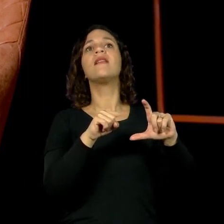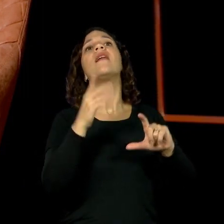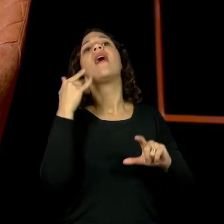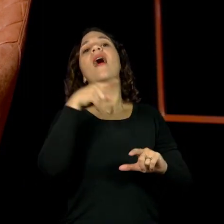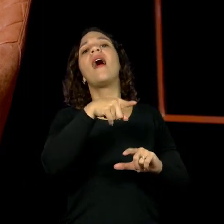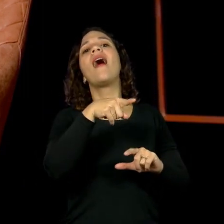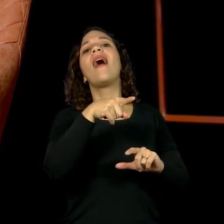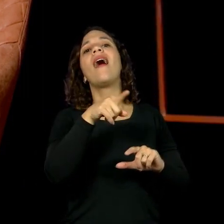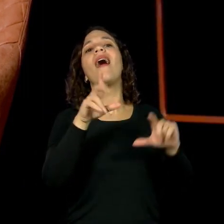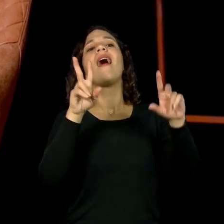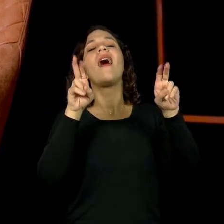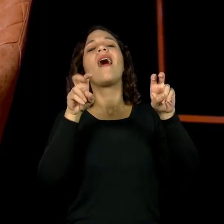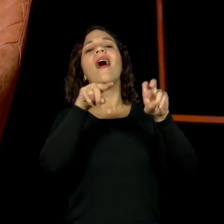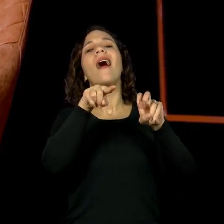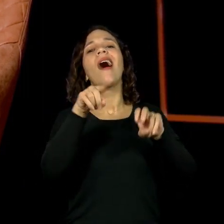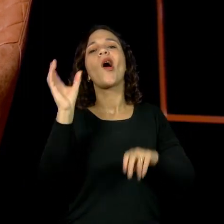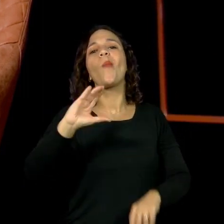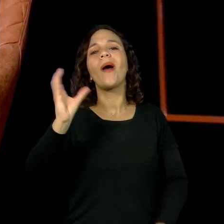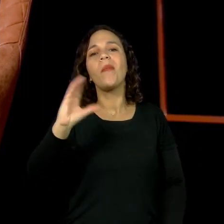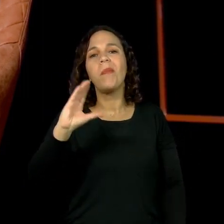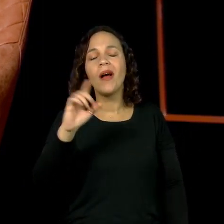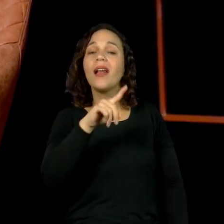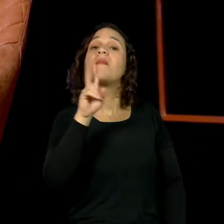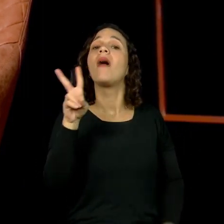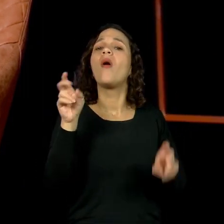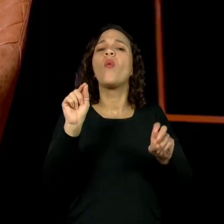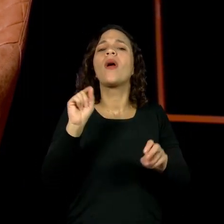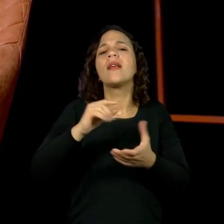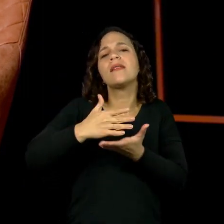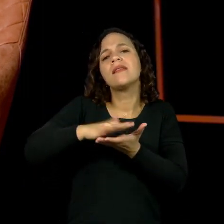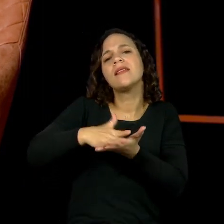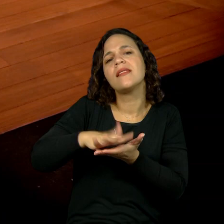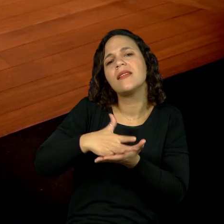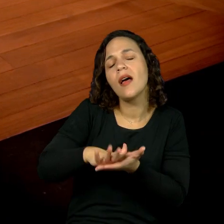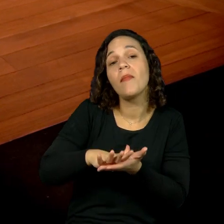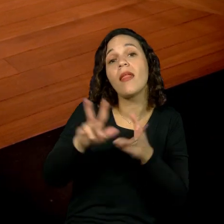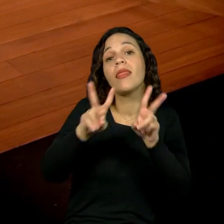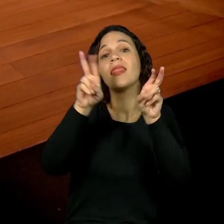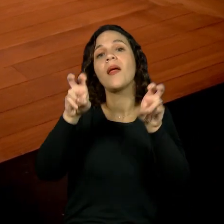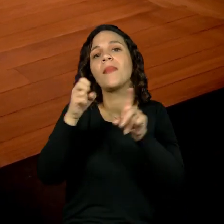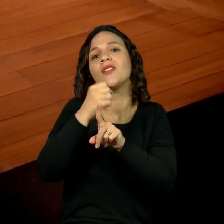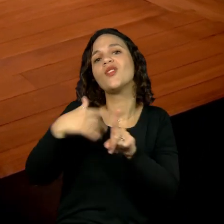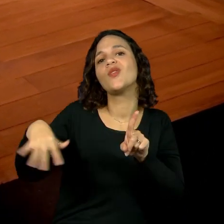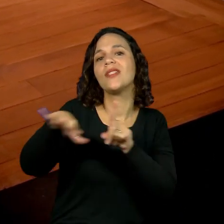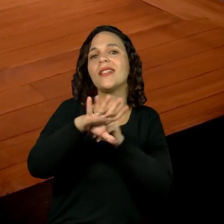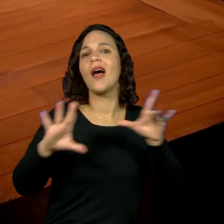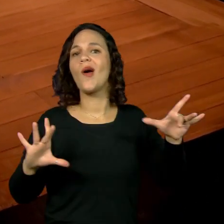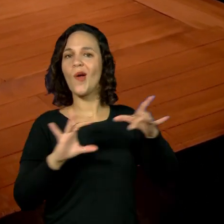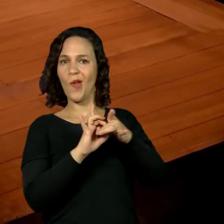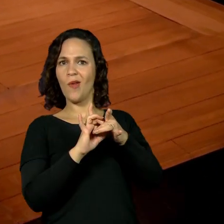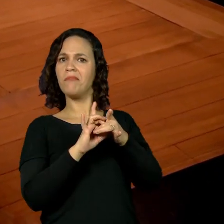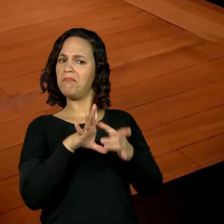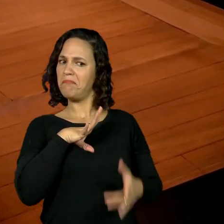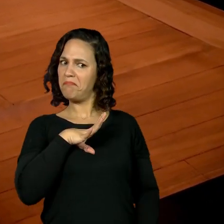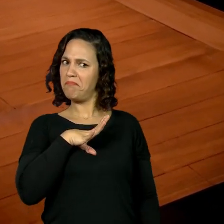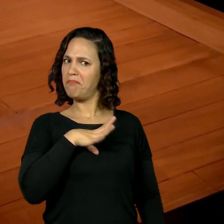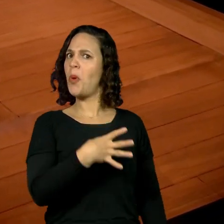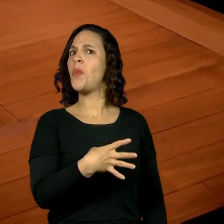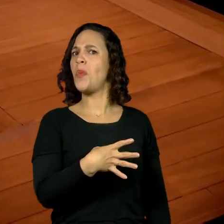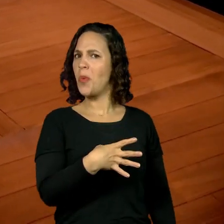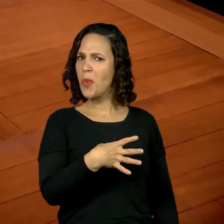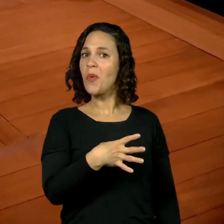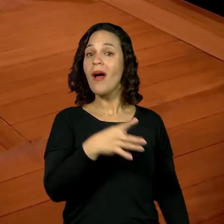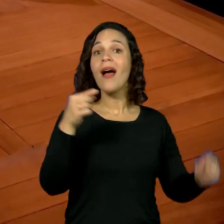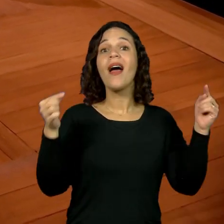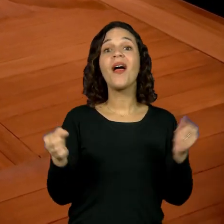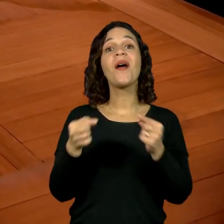Copacabana, mas um disco falando o samba com temas sociais. Pensando como de uma ousadia, assim, que coincidia